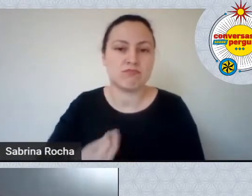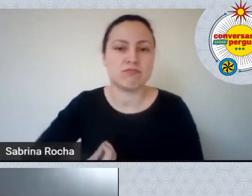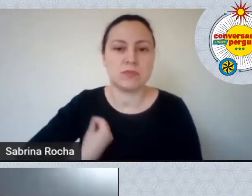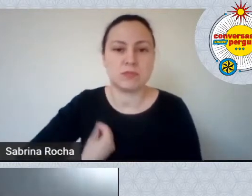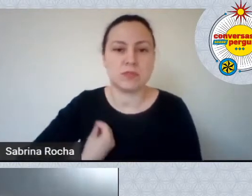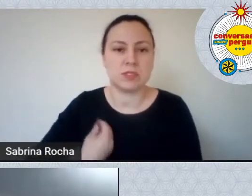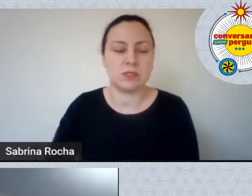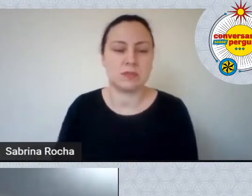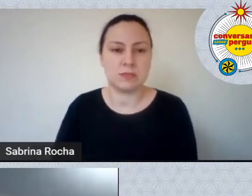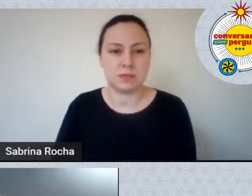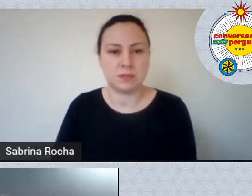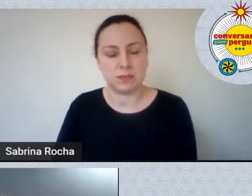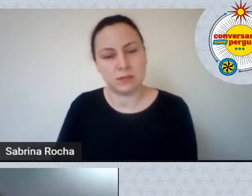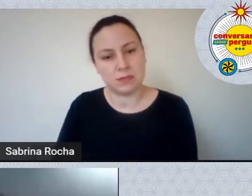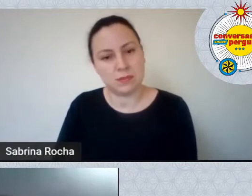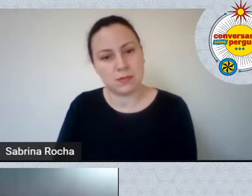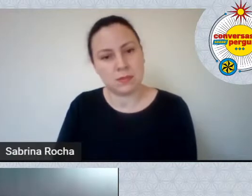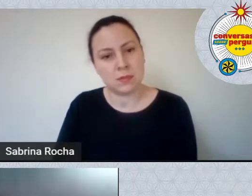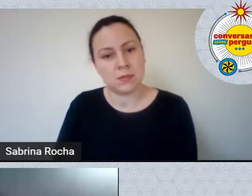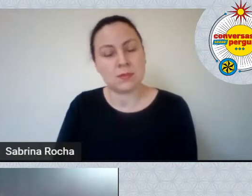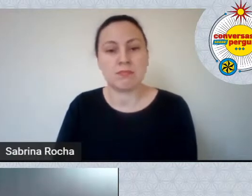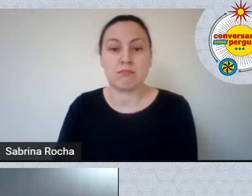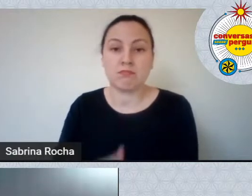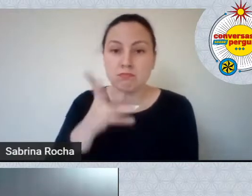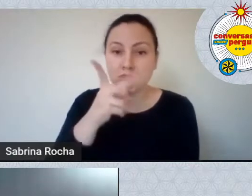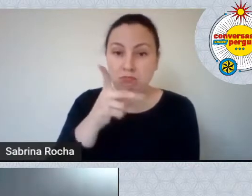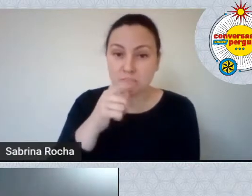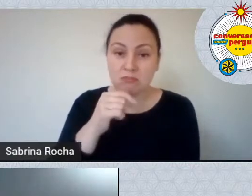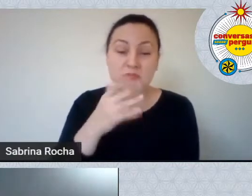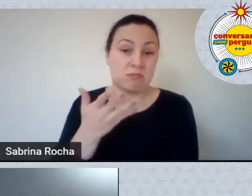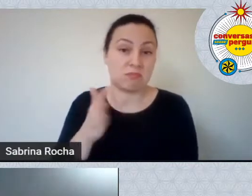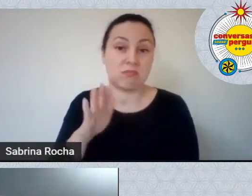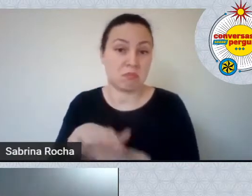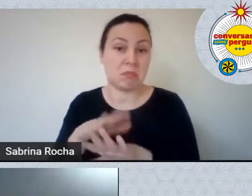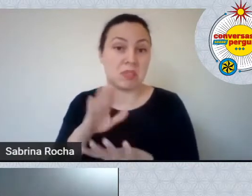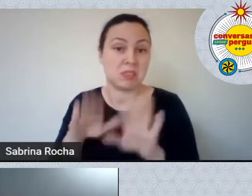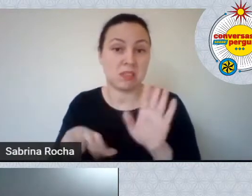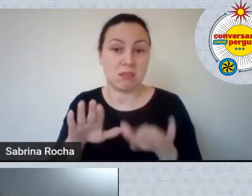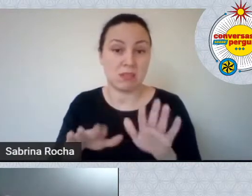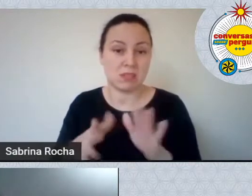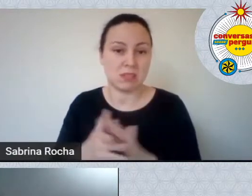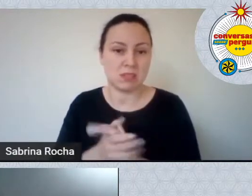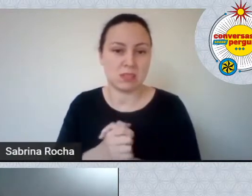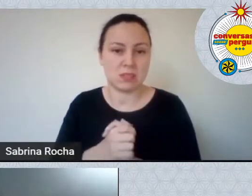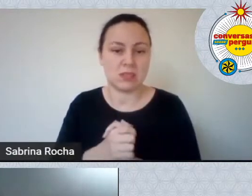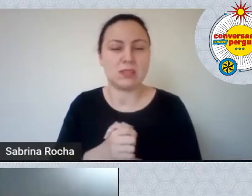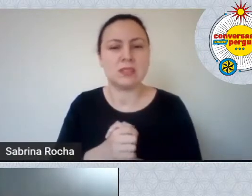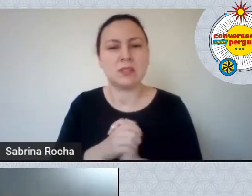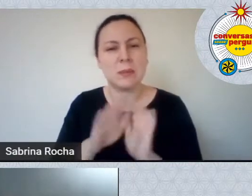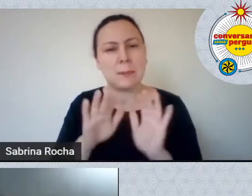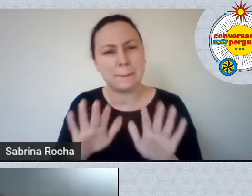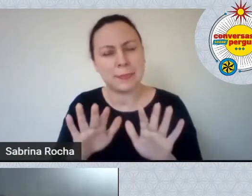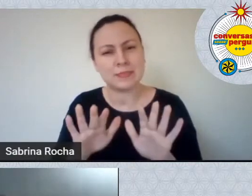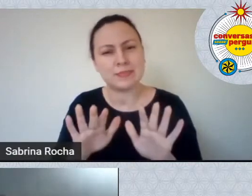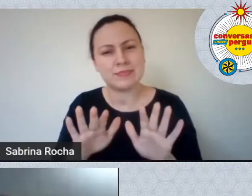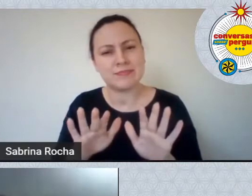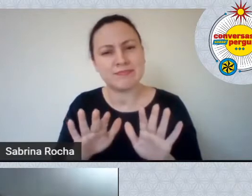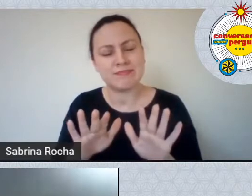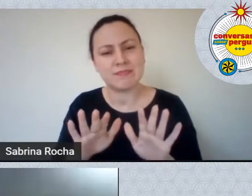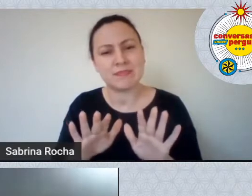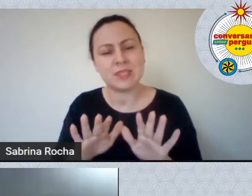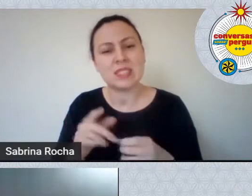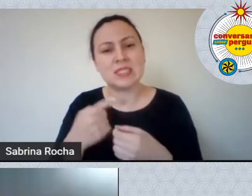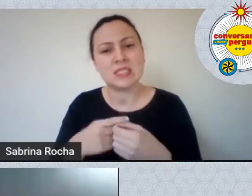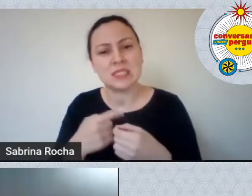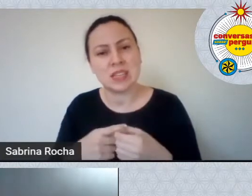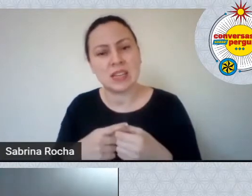Sim, sim. Que pode demorar mais tempo, mas que, por exemplo, vai afetar de maneira diferente pequenas cidades e